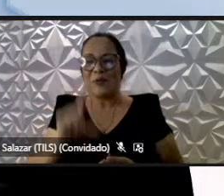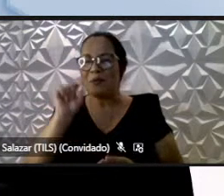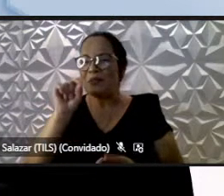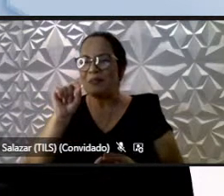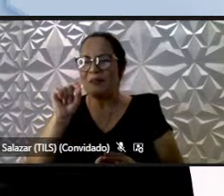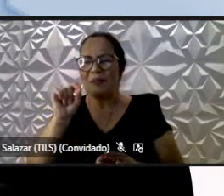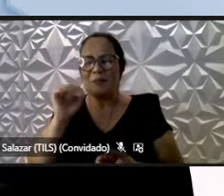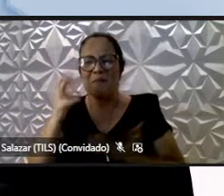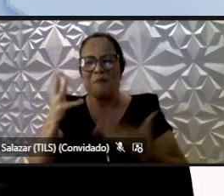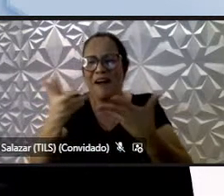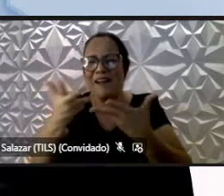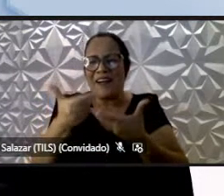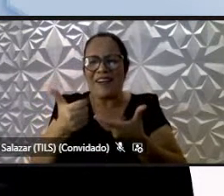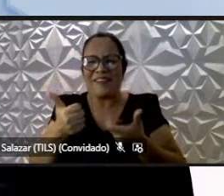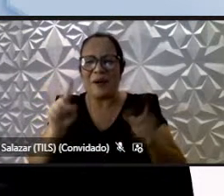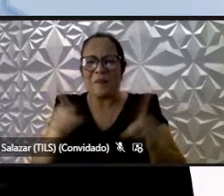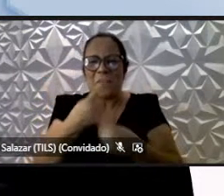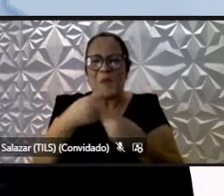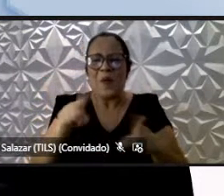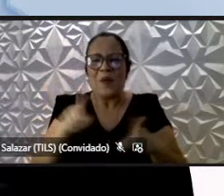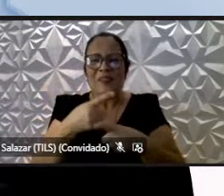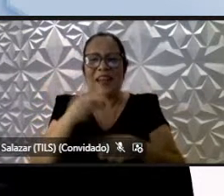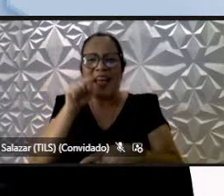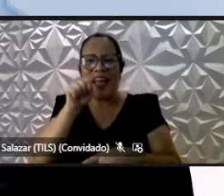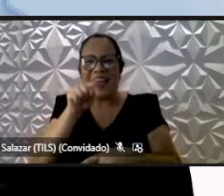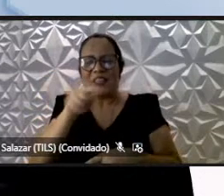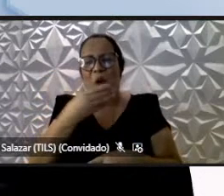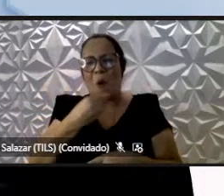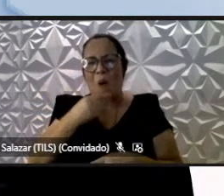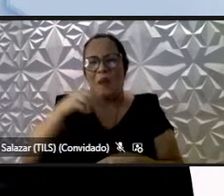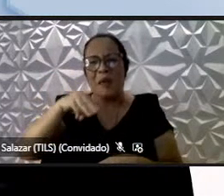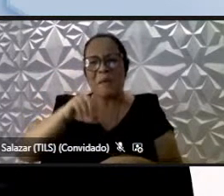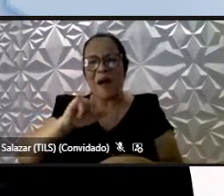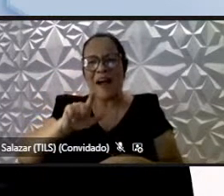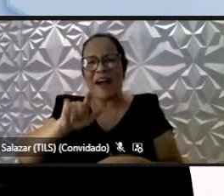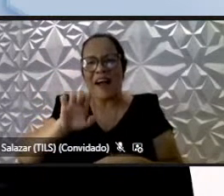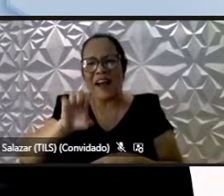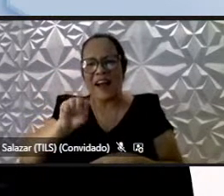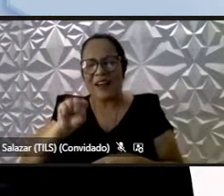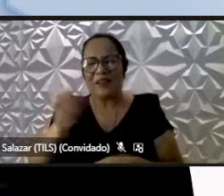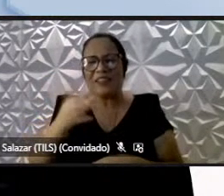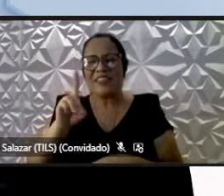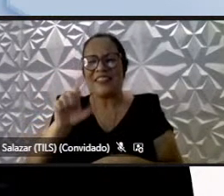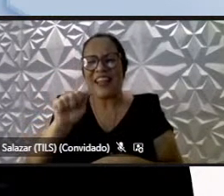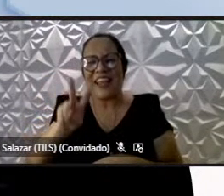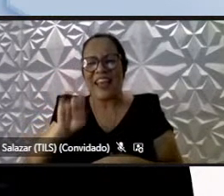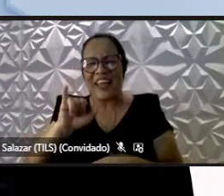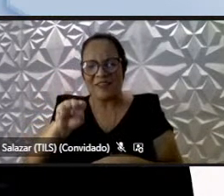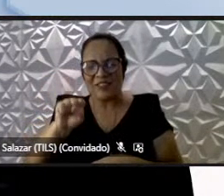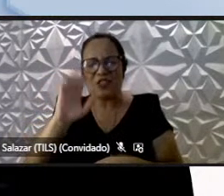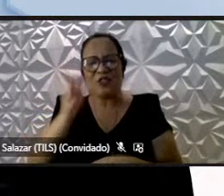do jazz foi Miles Davis, já faleceu. He was a great